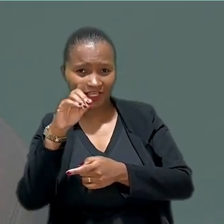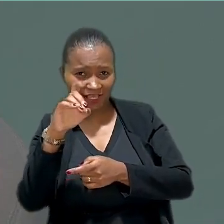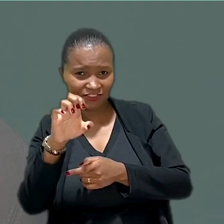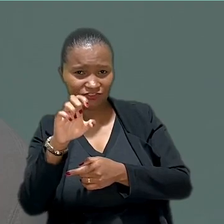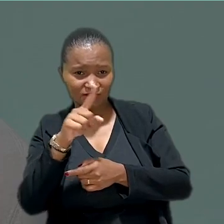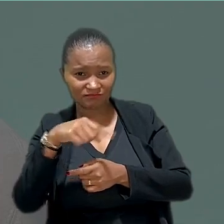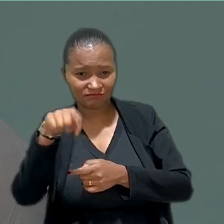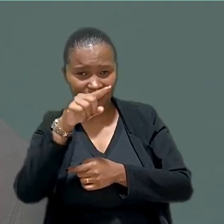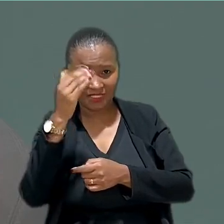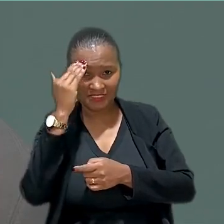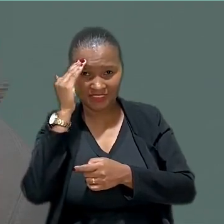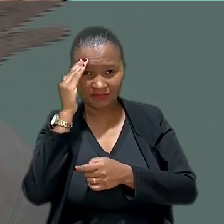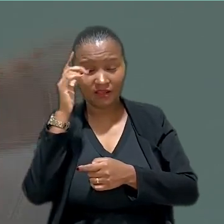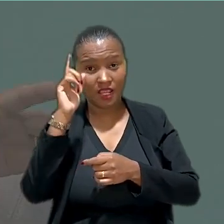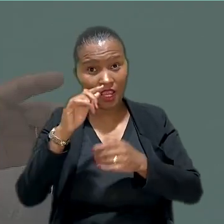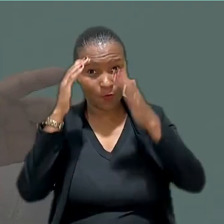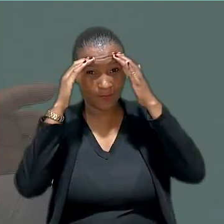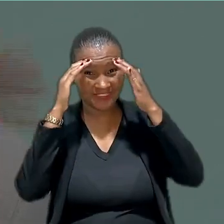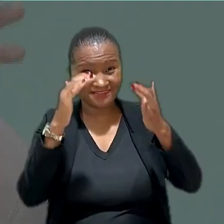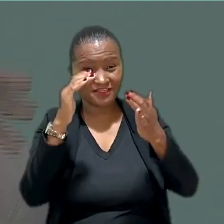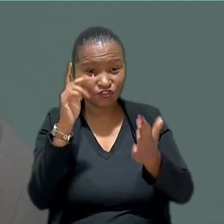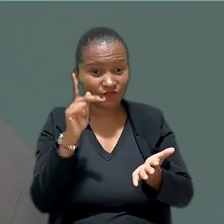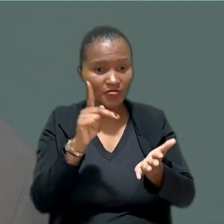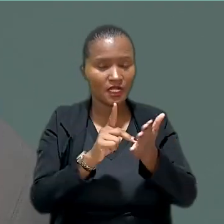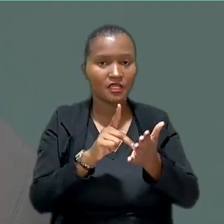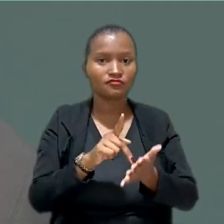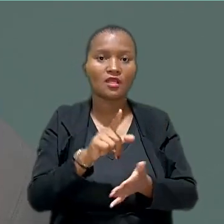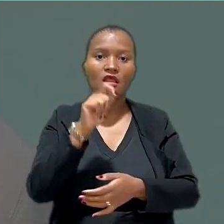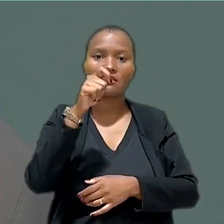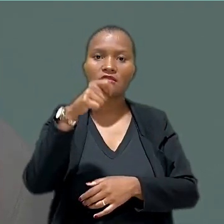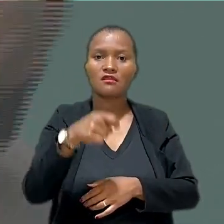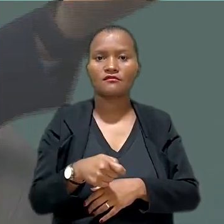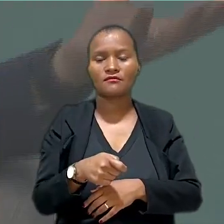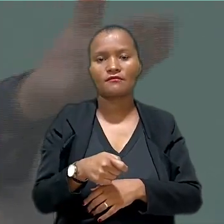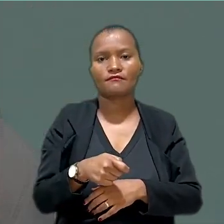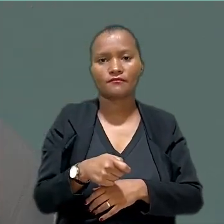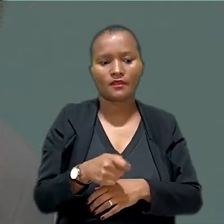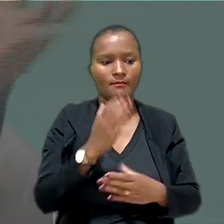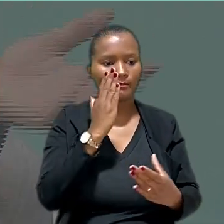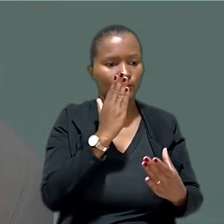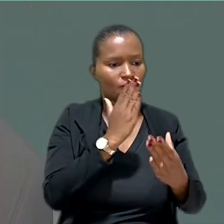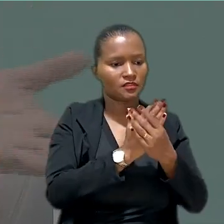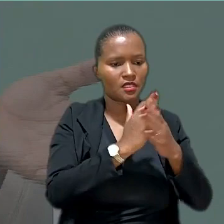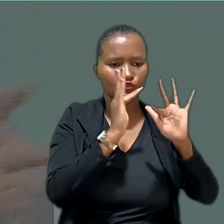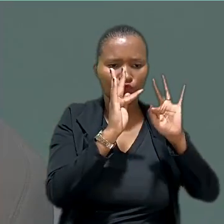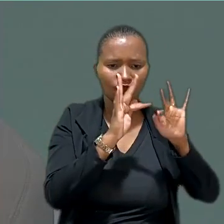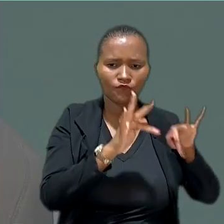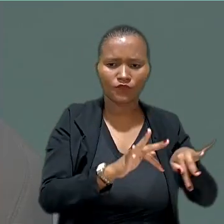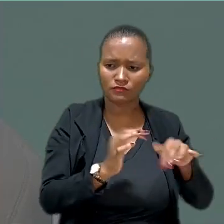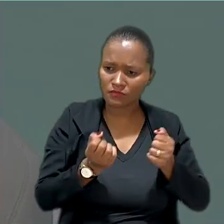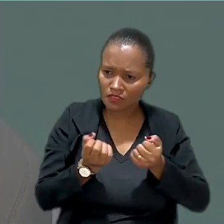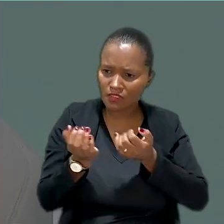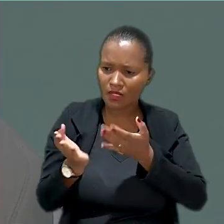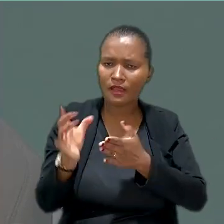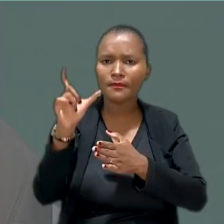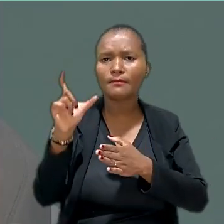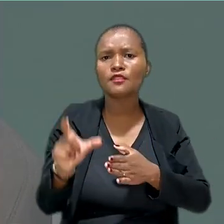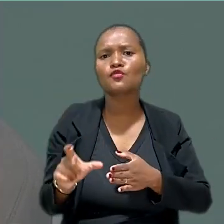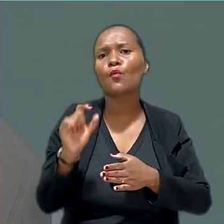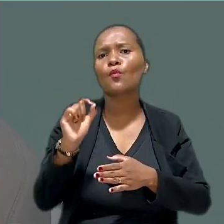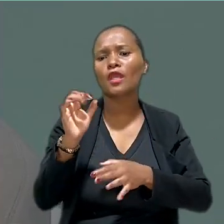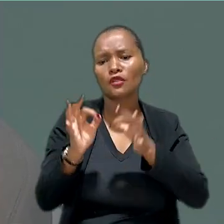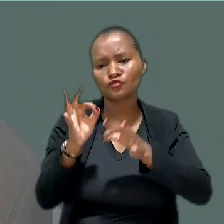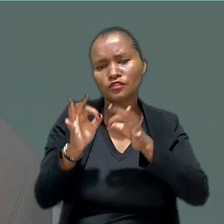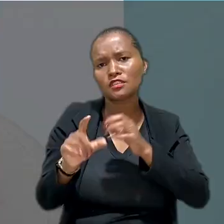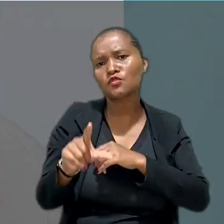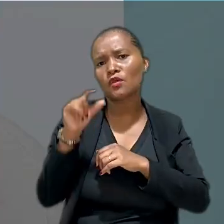compreenderem, é o cumprimento real da decisão. Ou seja, é sair do processo e ir para a vida, entregar à pessoa aquilo que foi seu direito reconhecido.